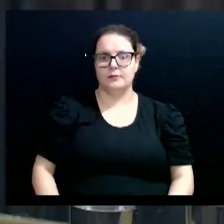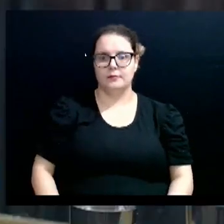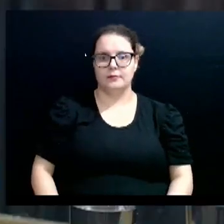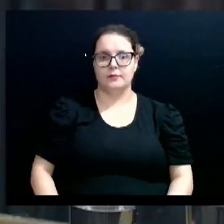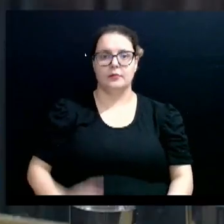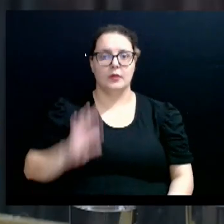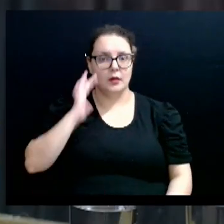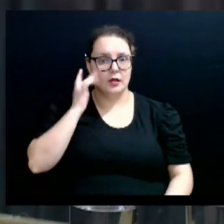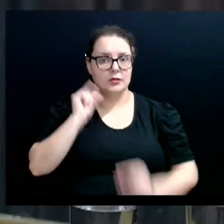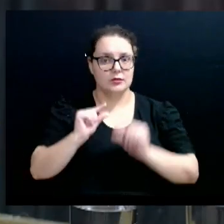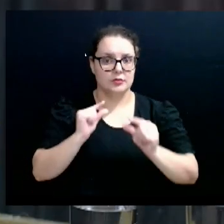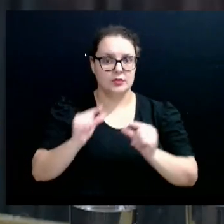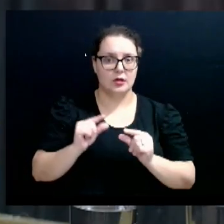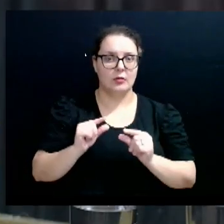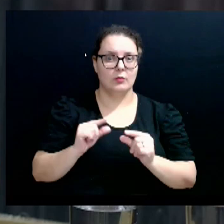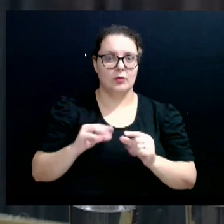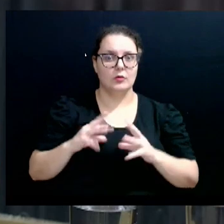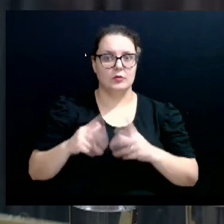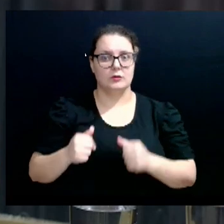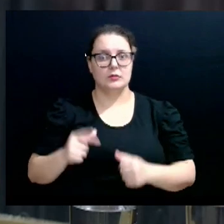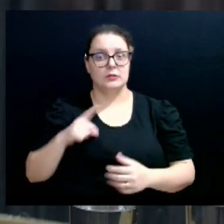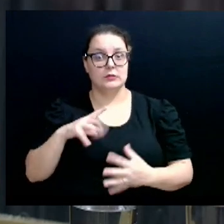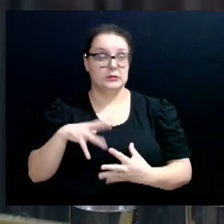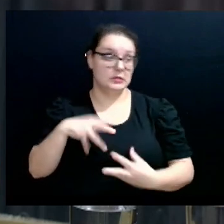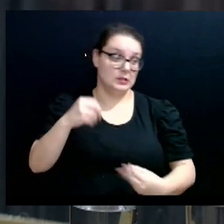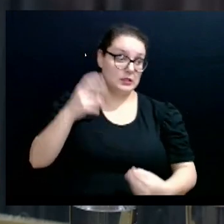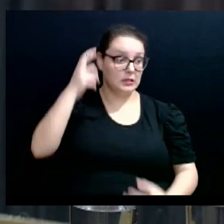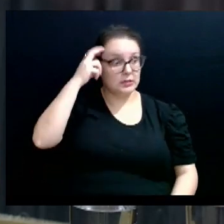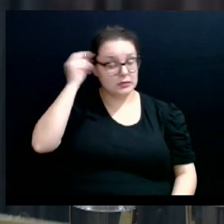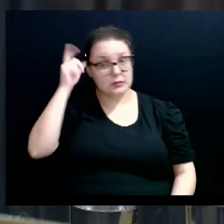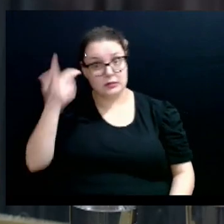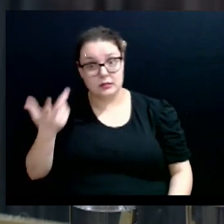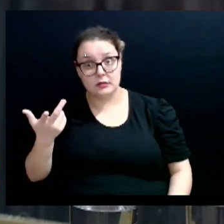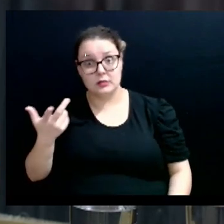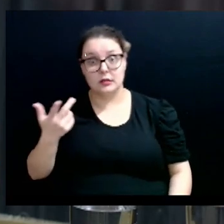Aham. alma, tem da cultura, né, da alma, a mulher traz a